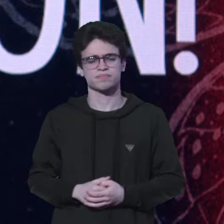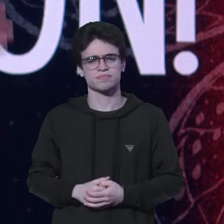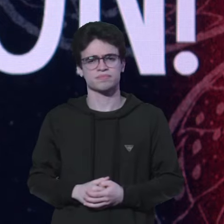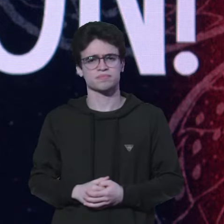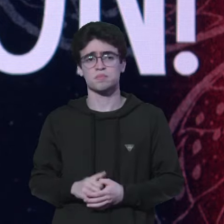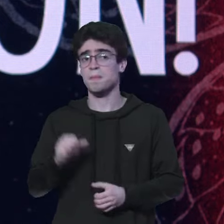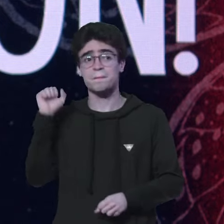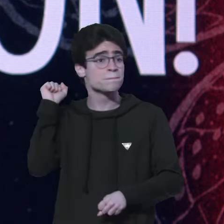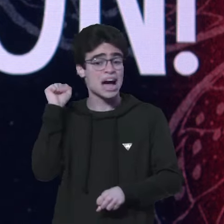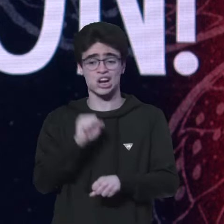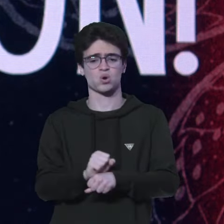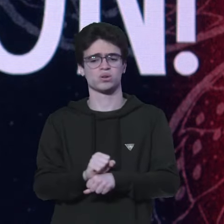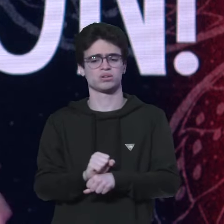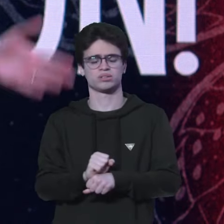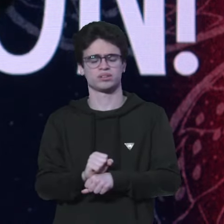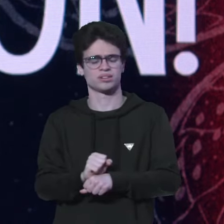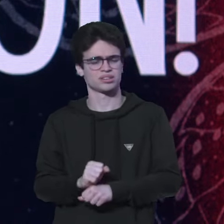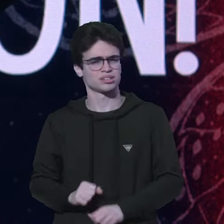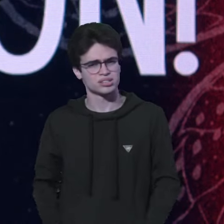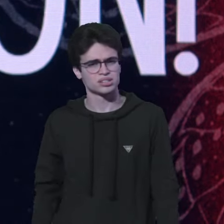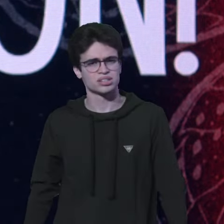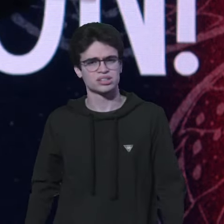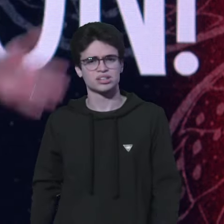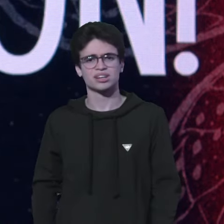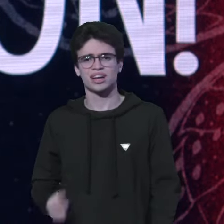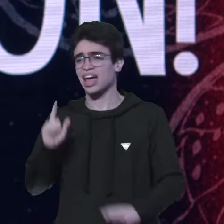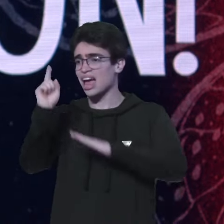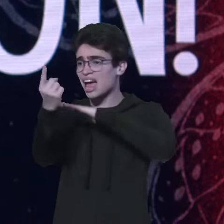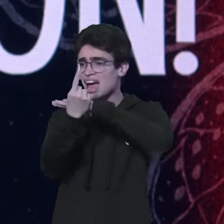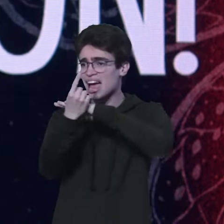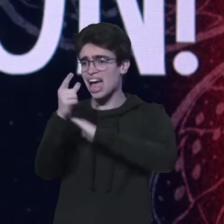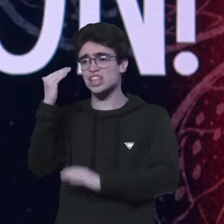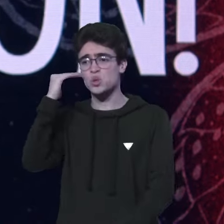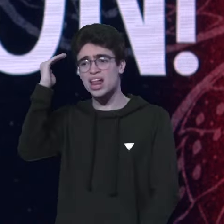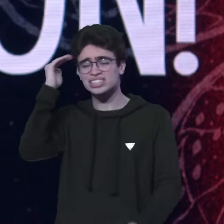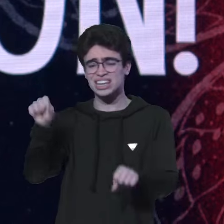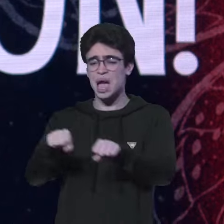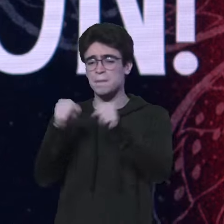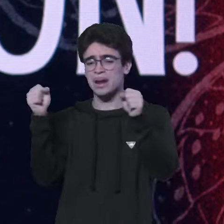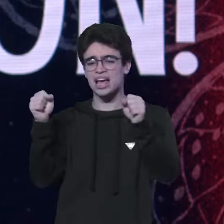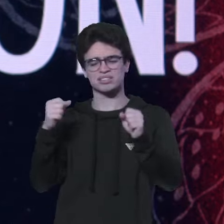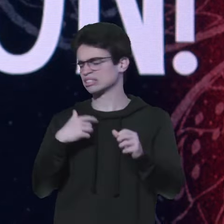Chega. Eu não quero mais atender adolescente quebrado.